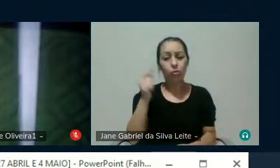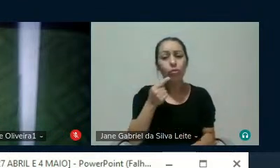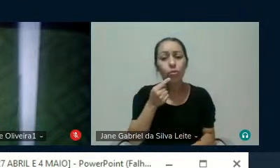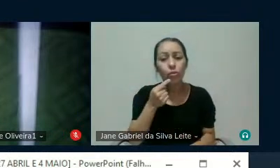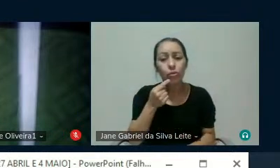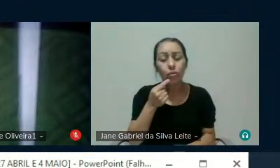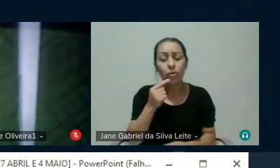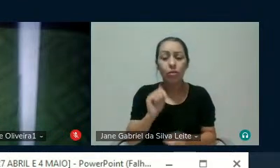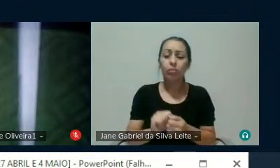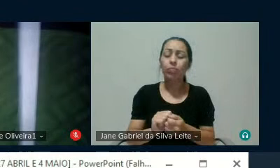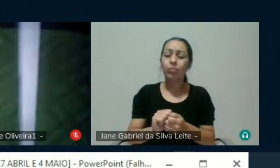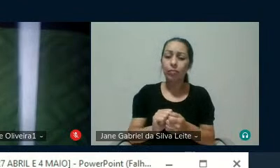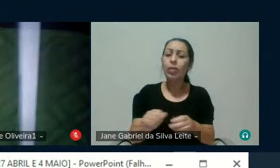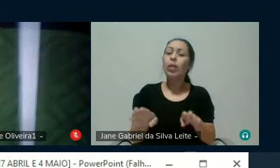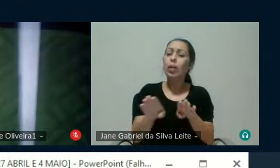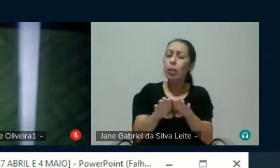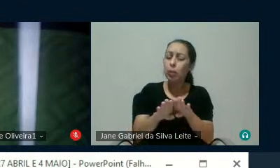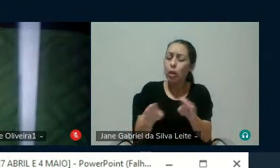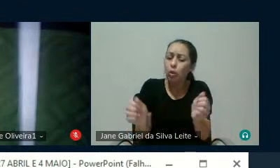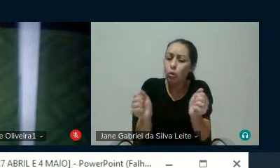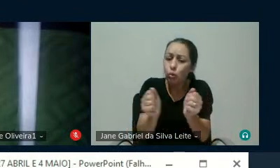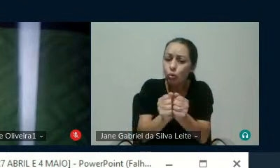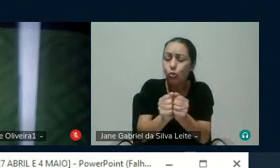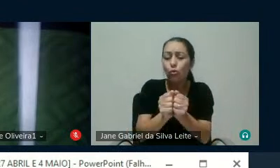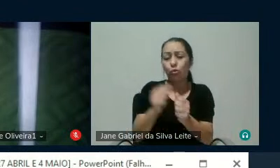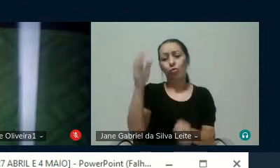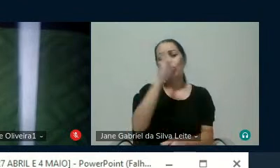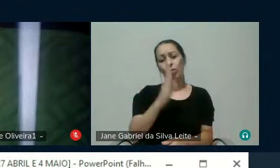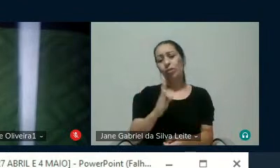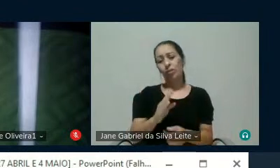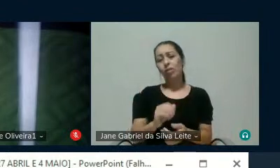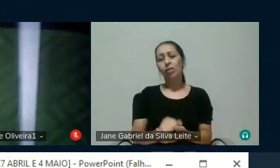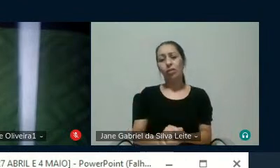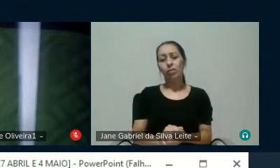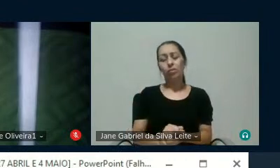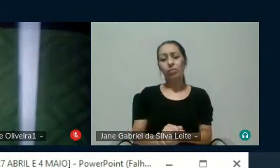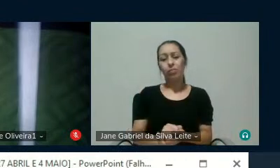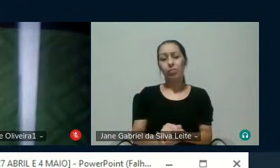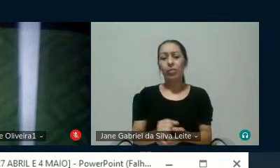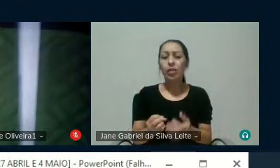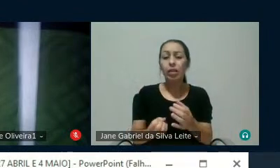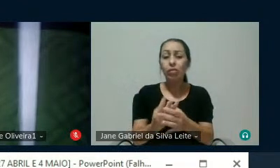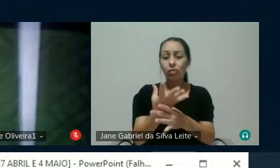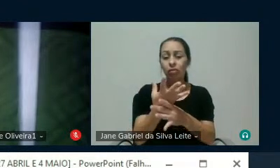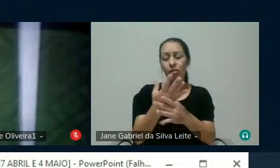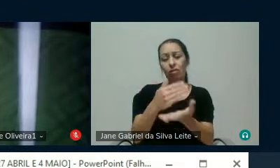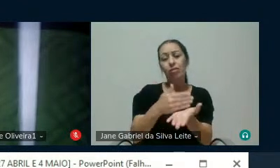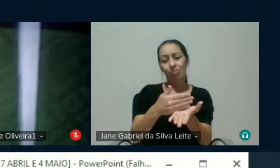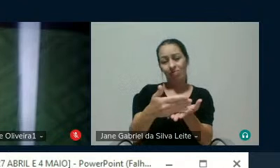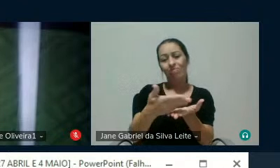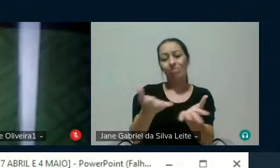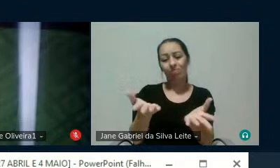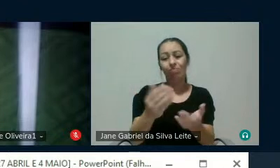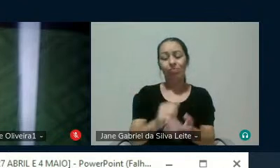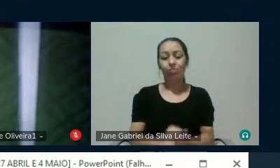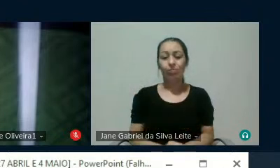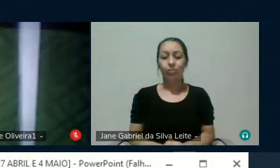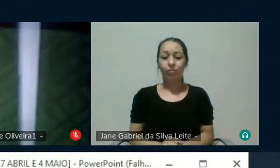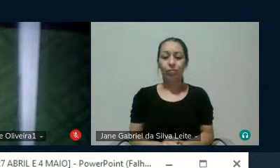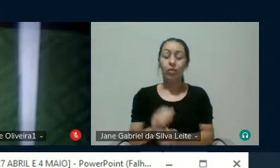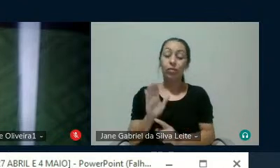literatura brasileira, que ela está criada, né, a partir disso, então. Aqui eu trago,